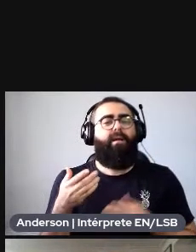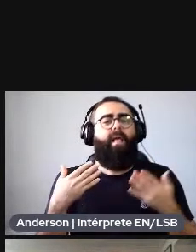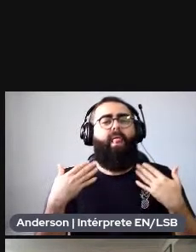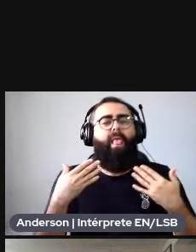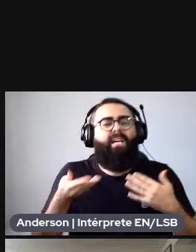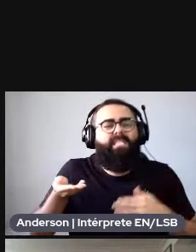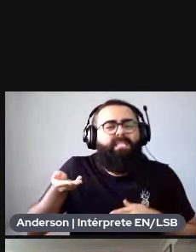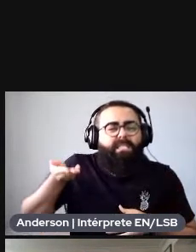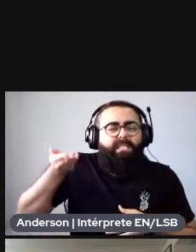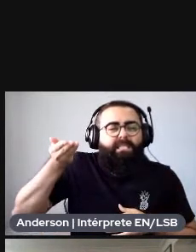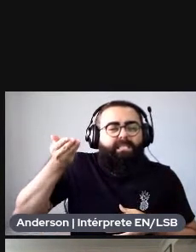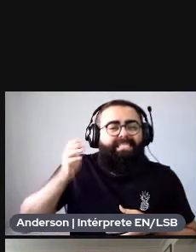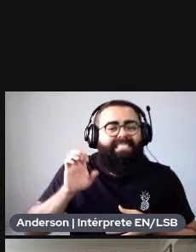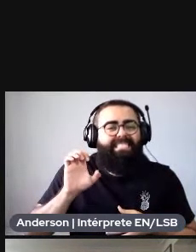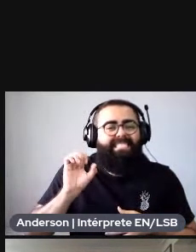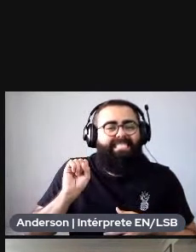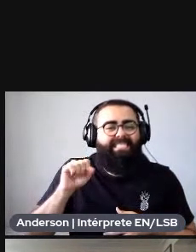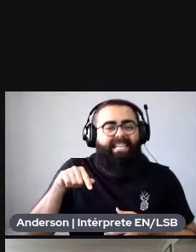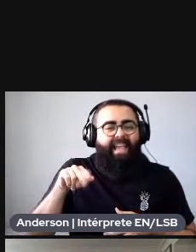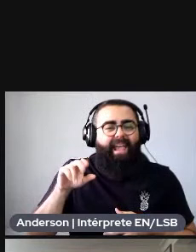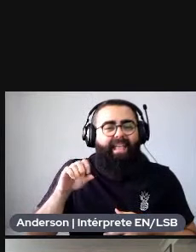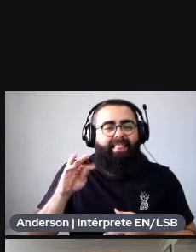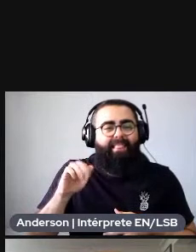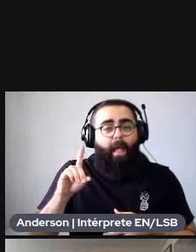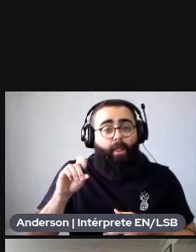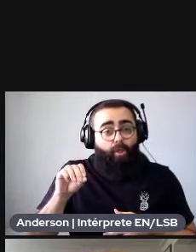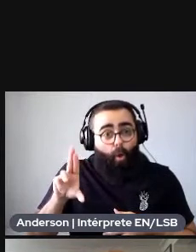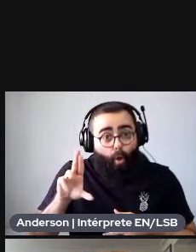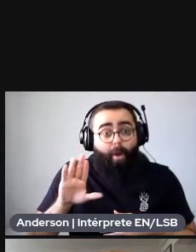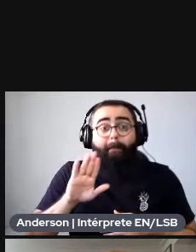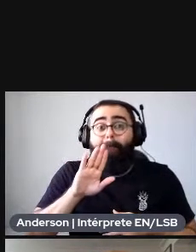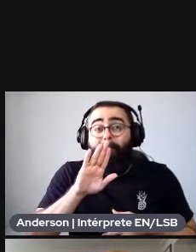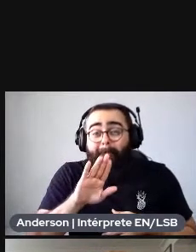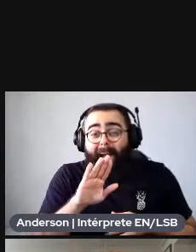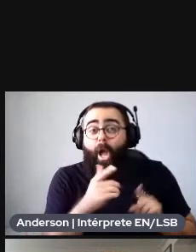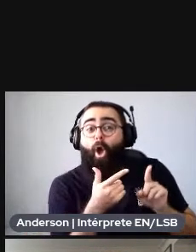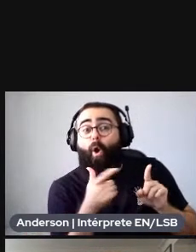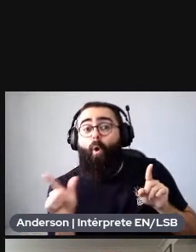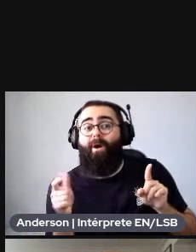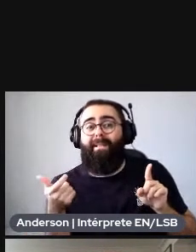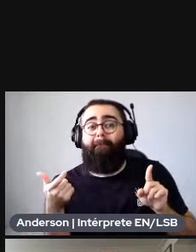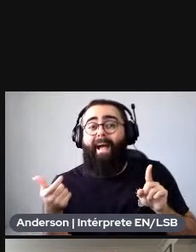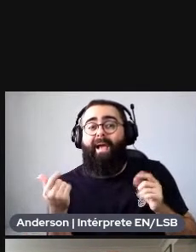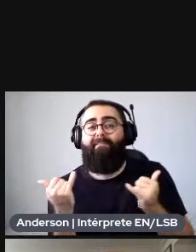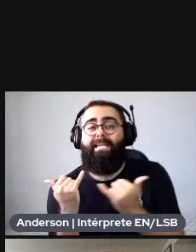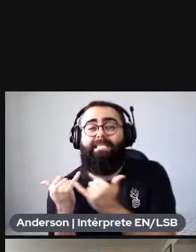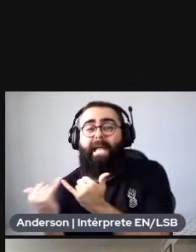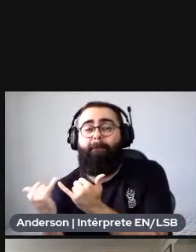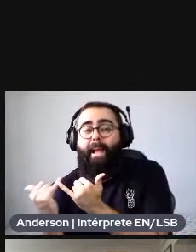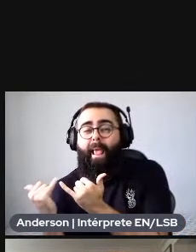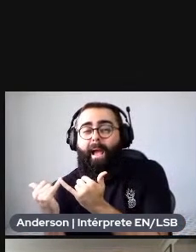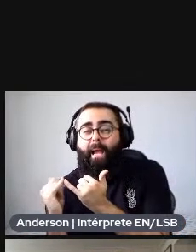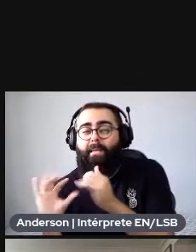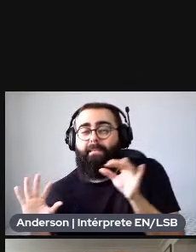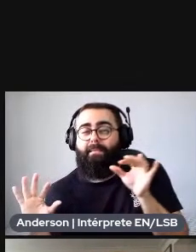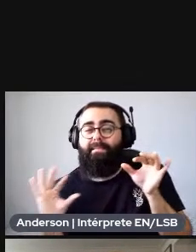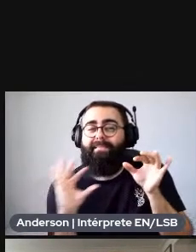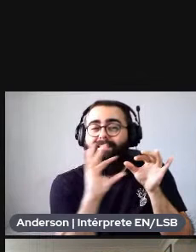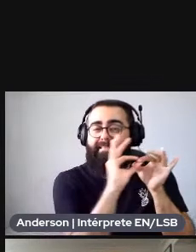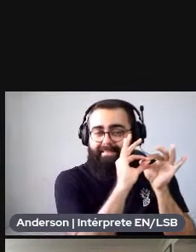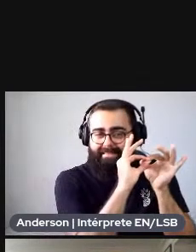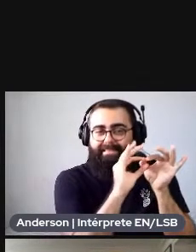é substituída, ou melhor, é reiterada, digamos assim, não por repetição, mas por sinonímia